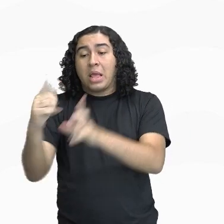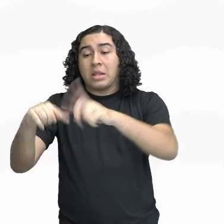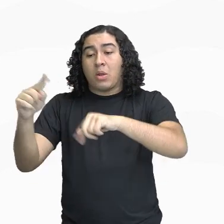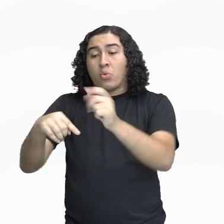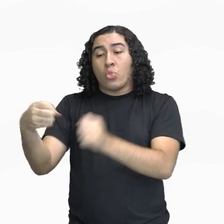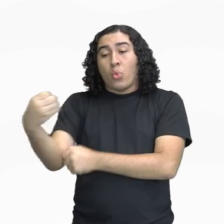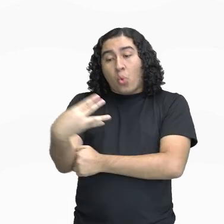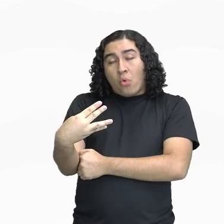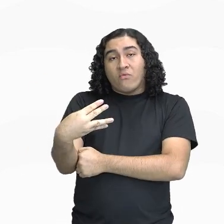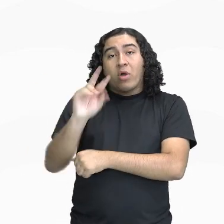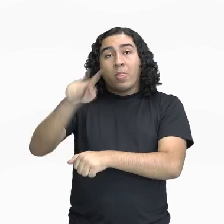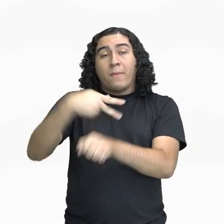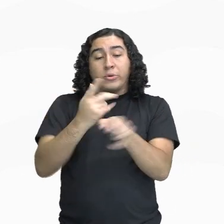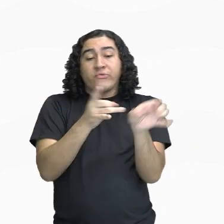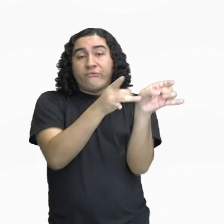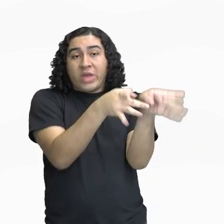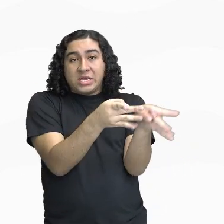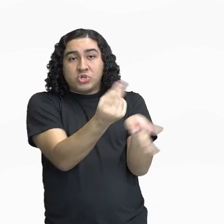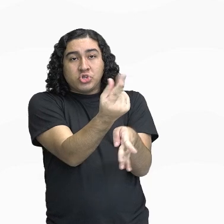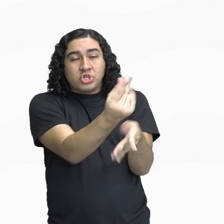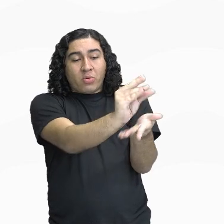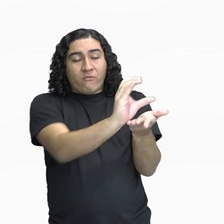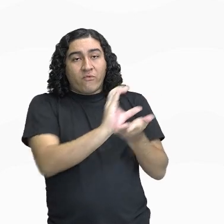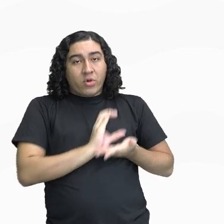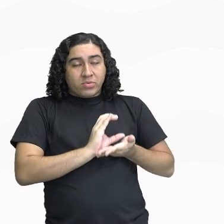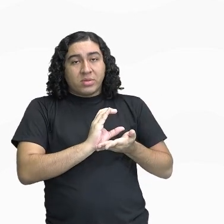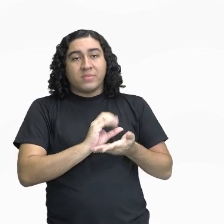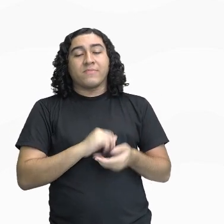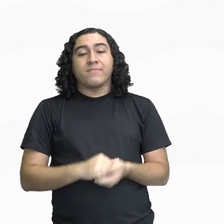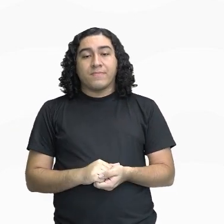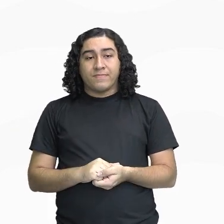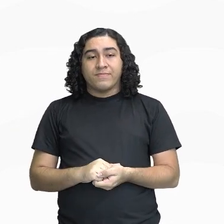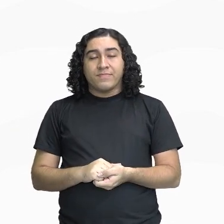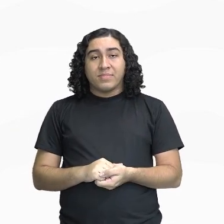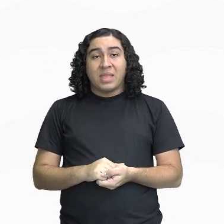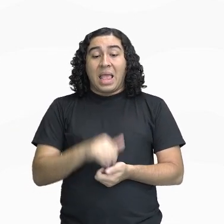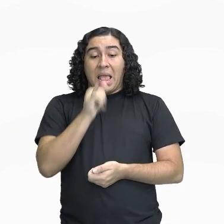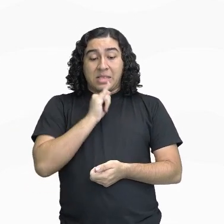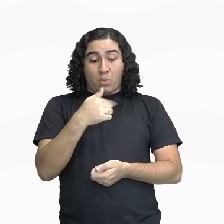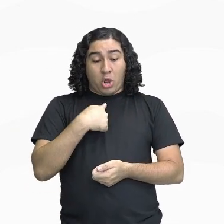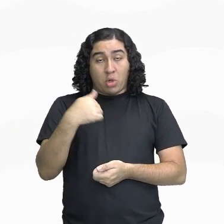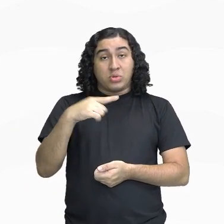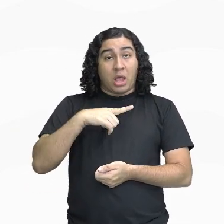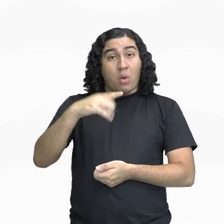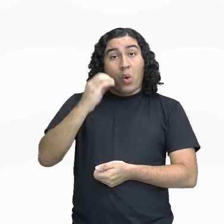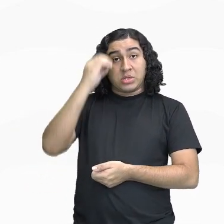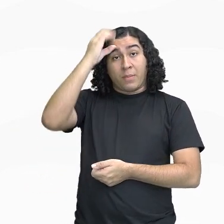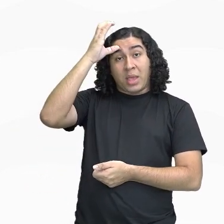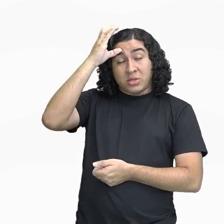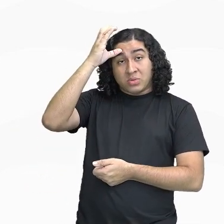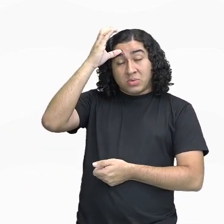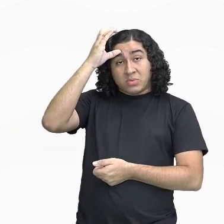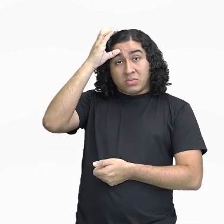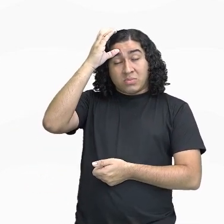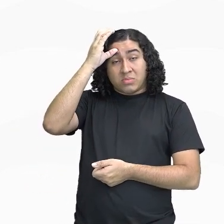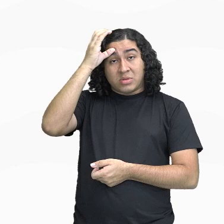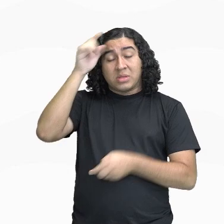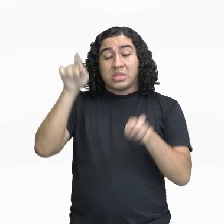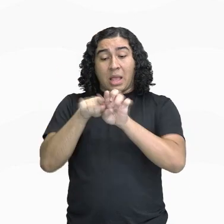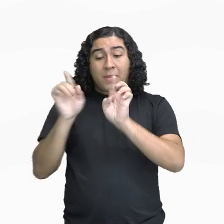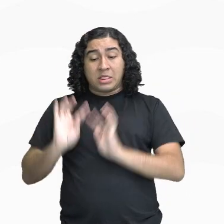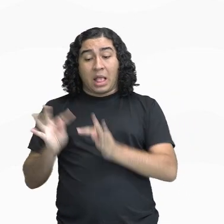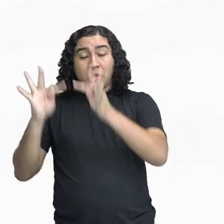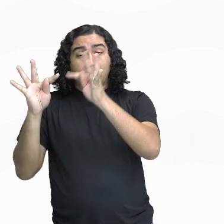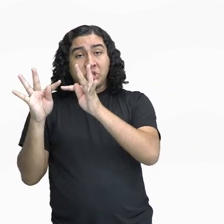isso, professora, porque justamente eu tenho esse conhecimento tradicional, mas eu tenho essa inovação tecnológica, vou juntar as duas coisas,